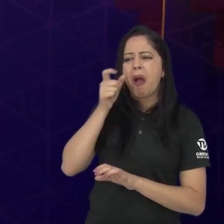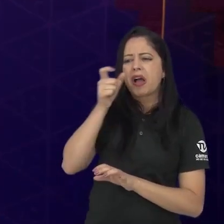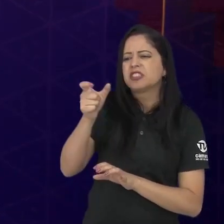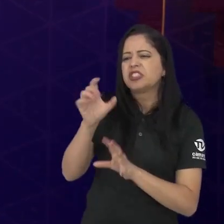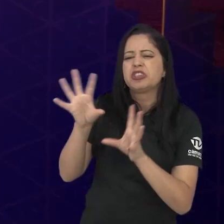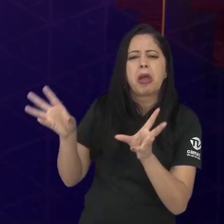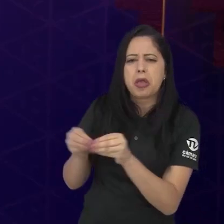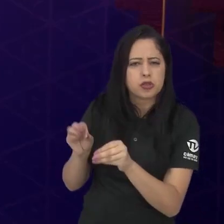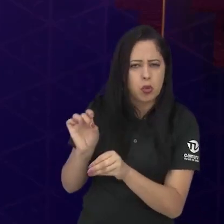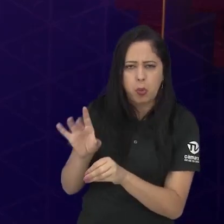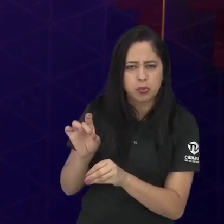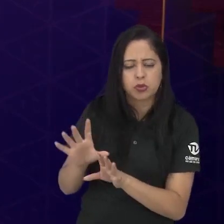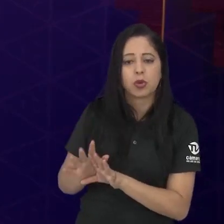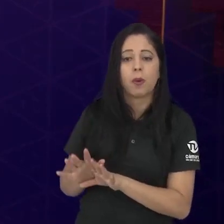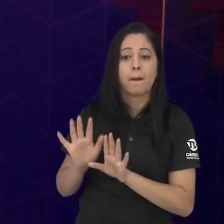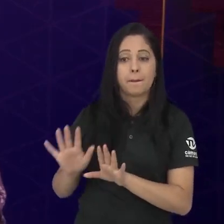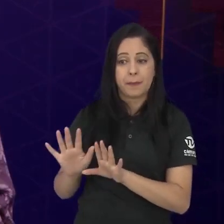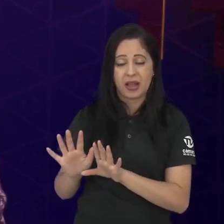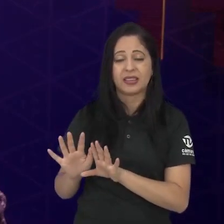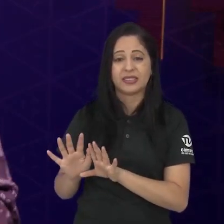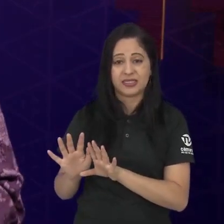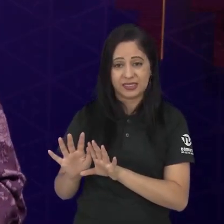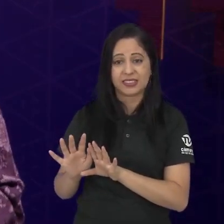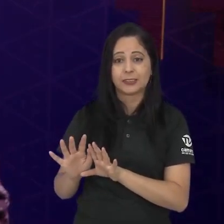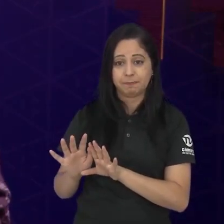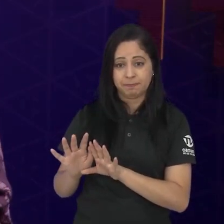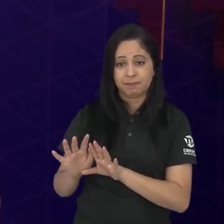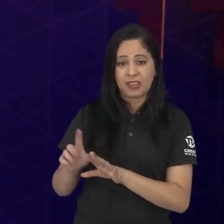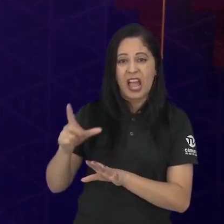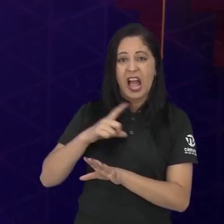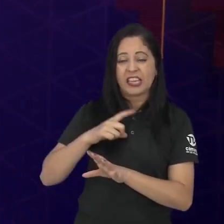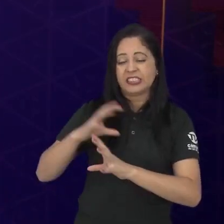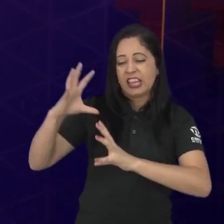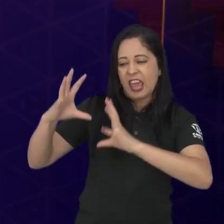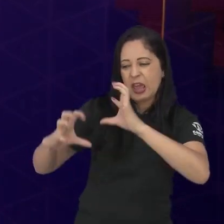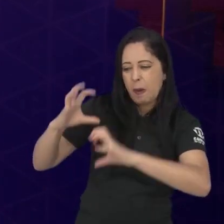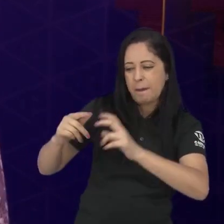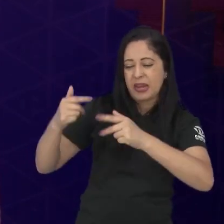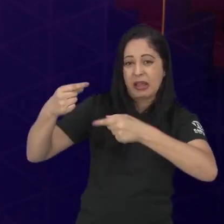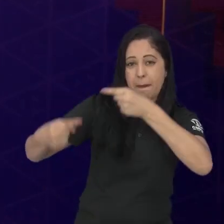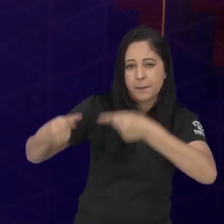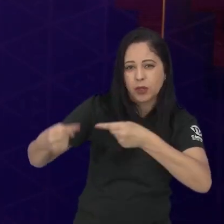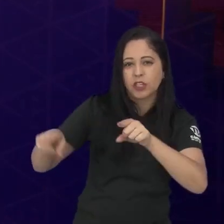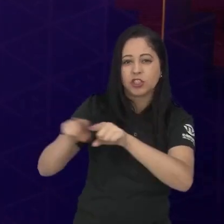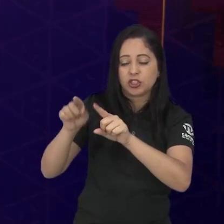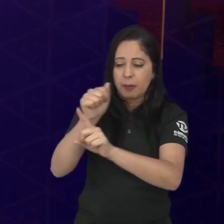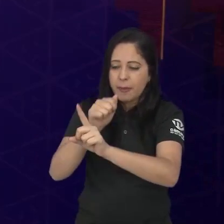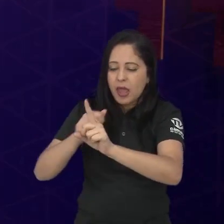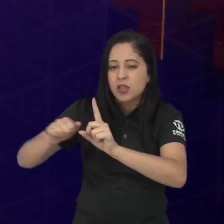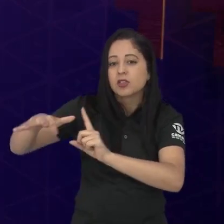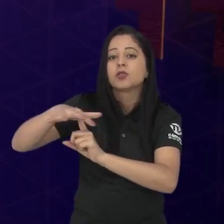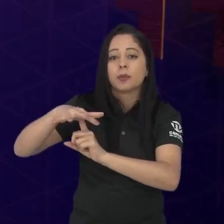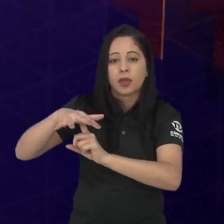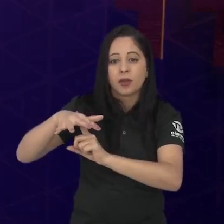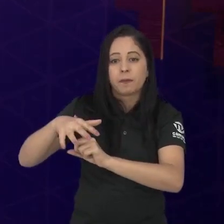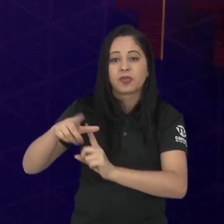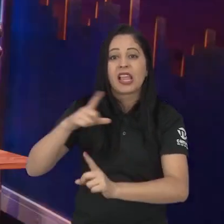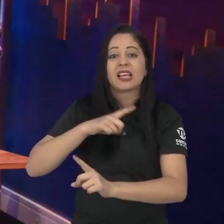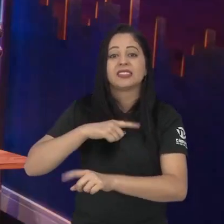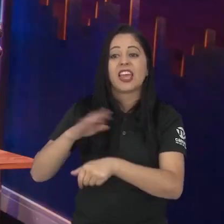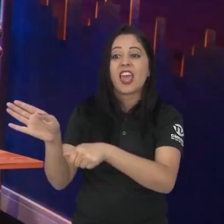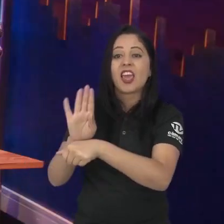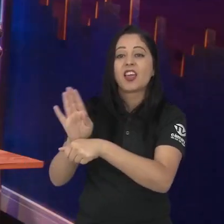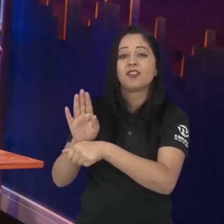alguns resumos, mas desse conflito meio político, meio social em Sweet Tooth. Sweet